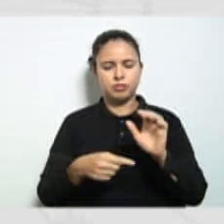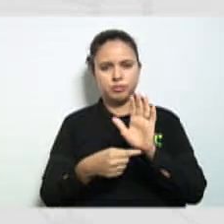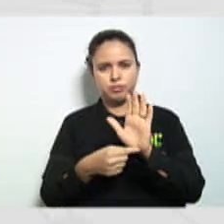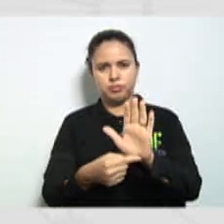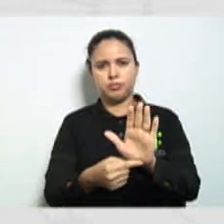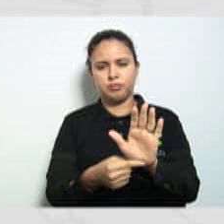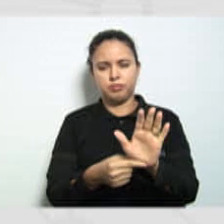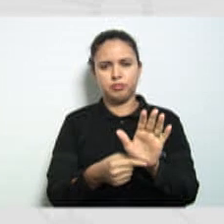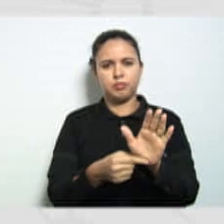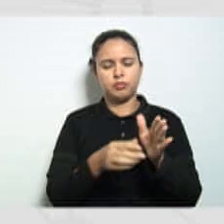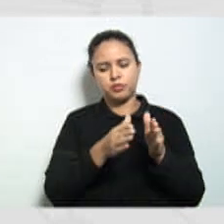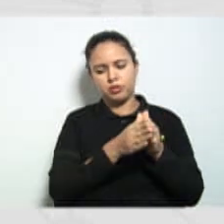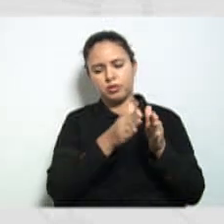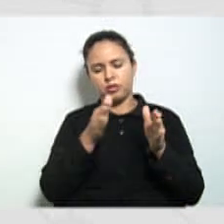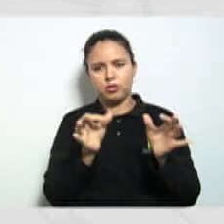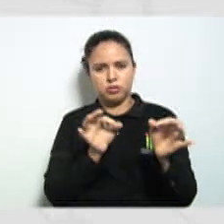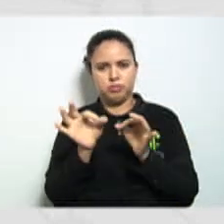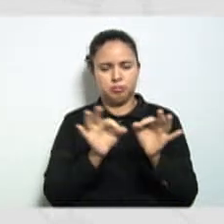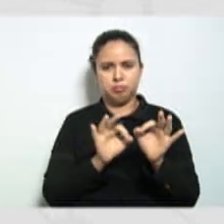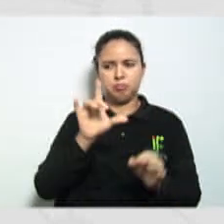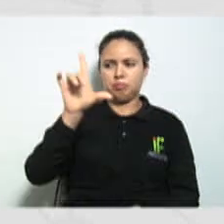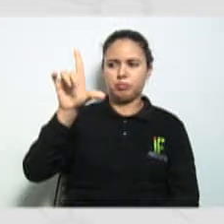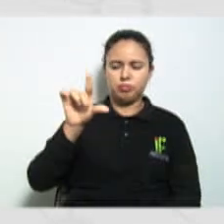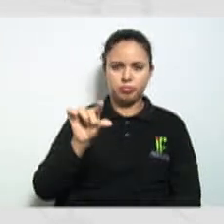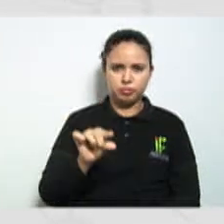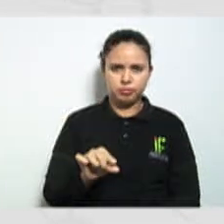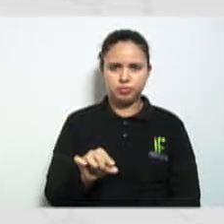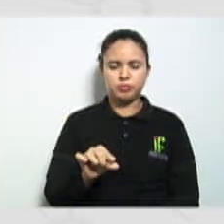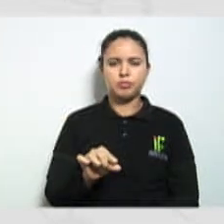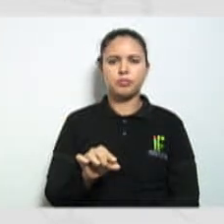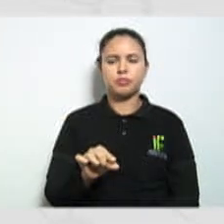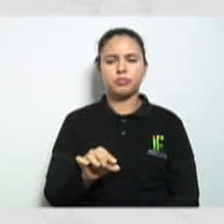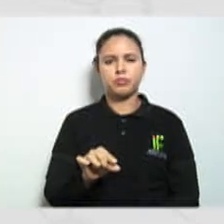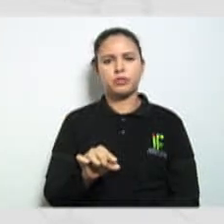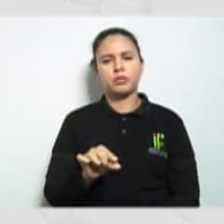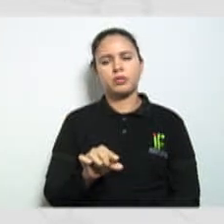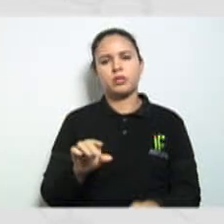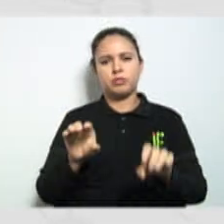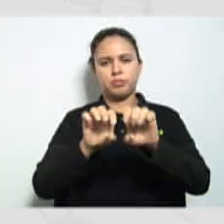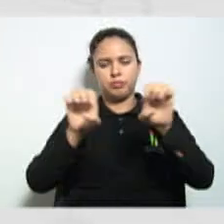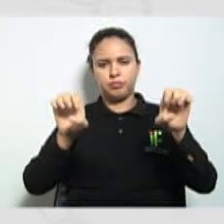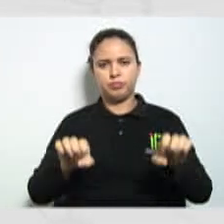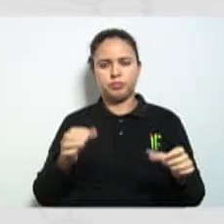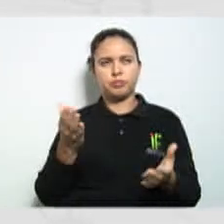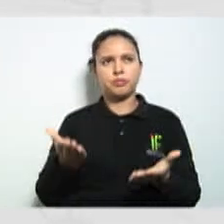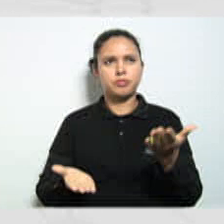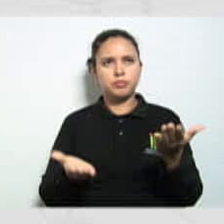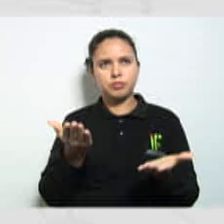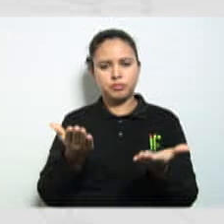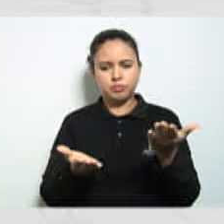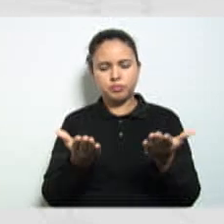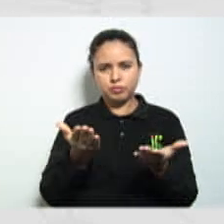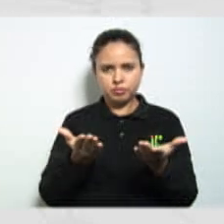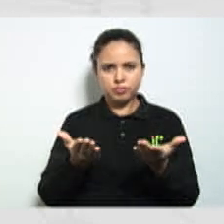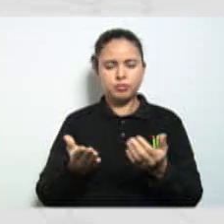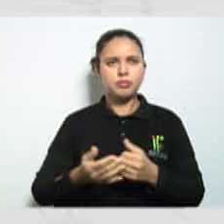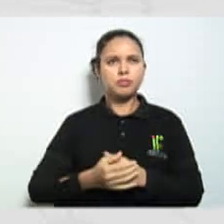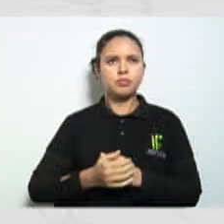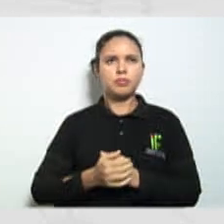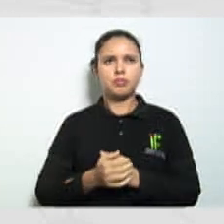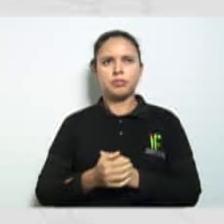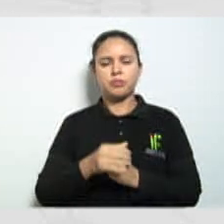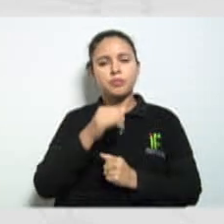ordem decrescente, ou seja, lá na hora de eu estruturar o balanço, vamos supor aqui um exemplo aqui de